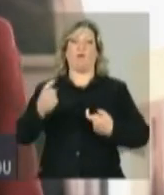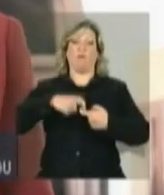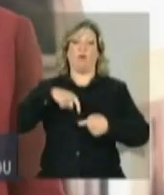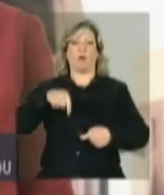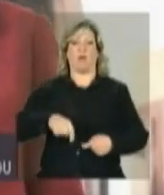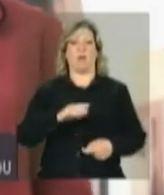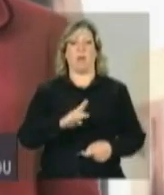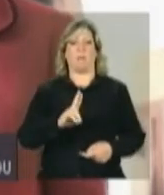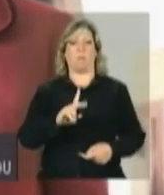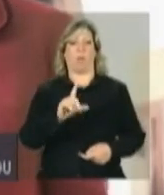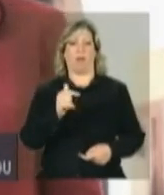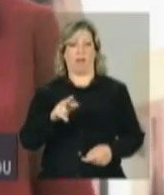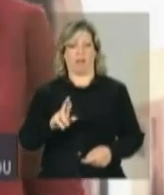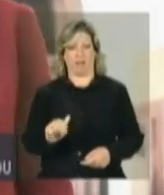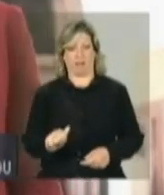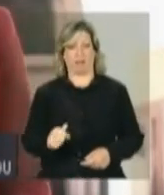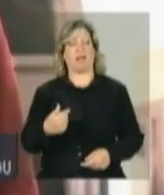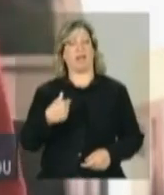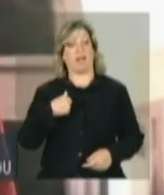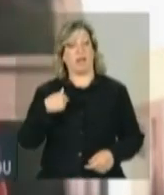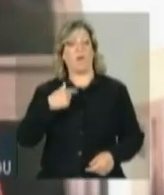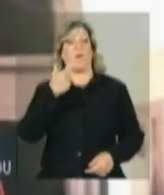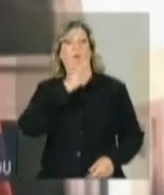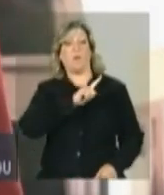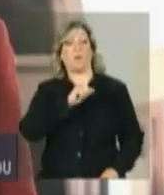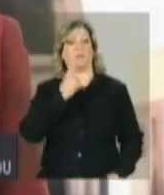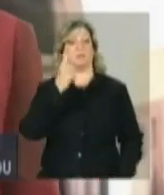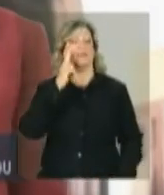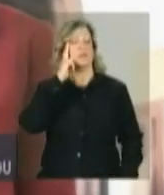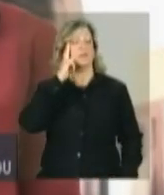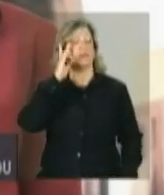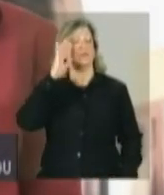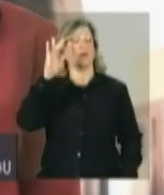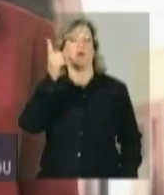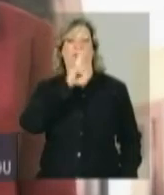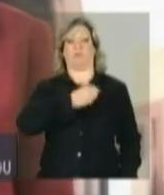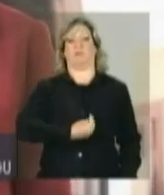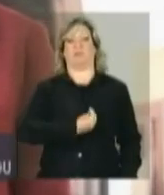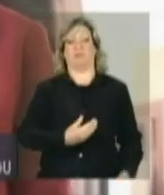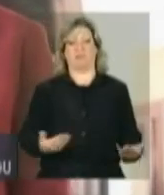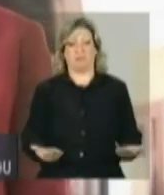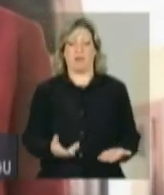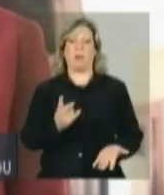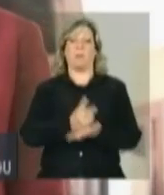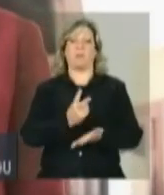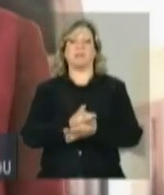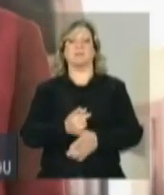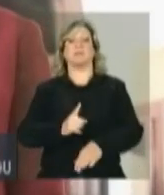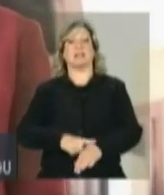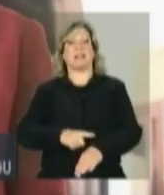Bulgária. Realizo um sonho e, ao mesmo tempo,